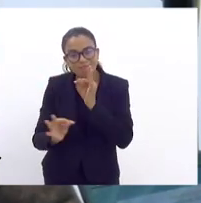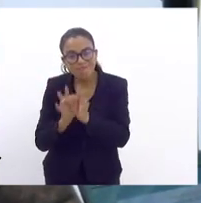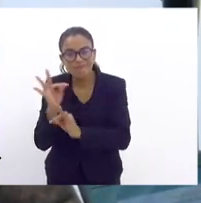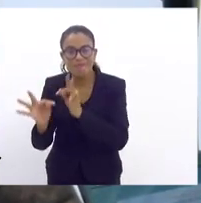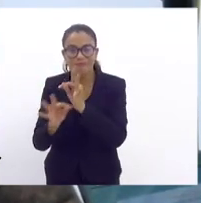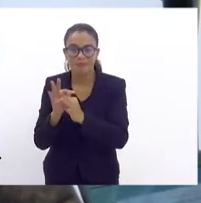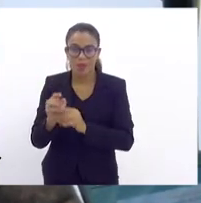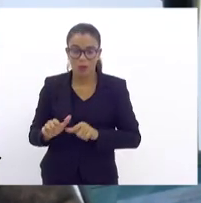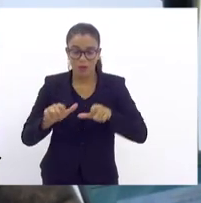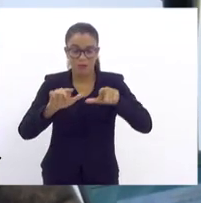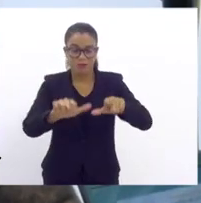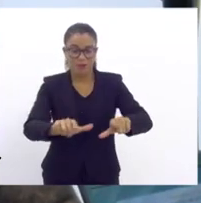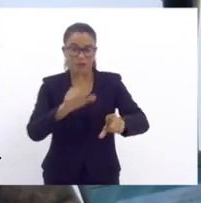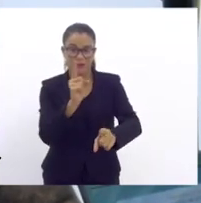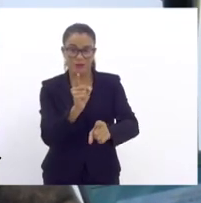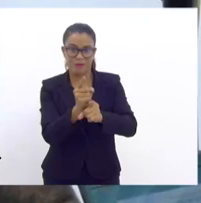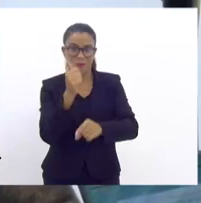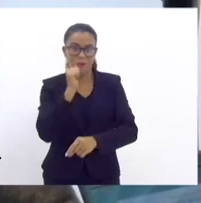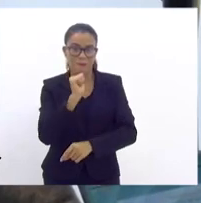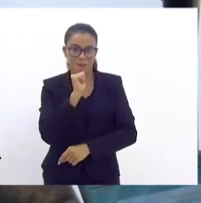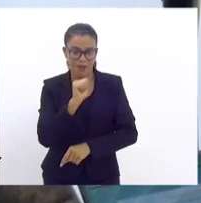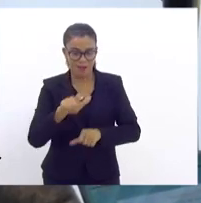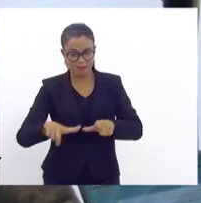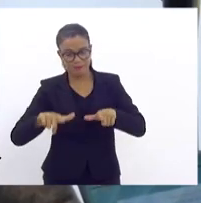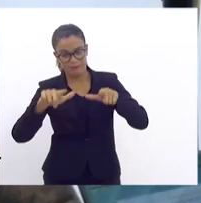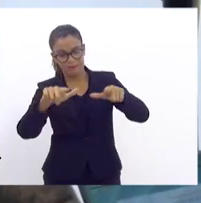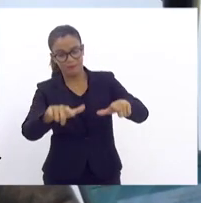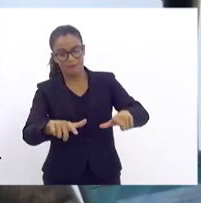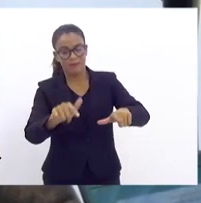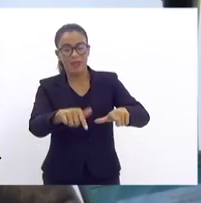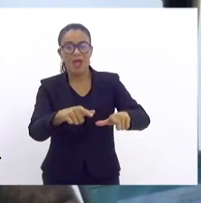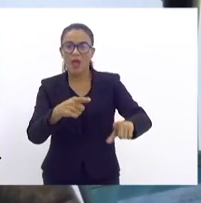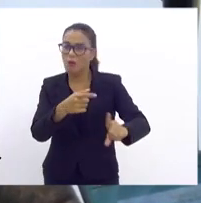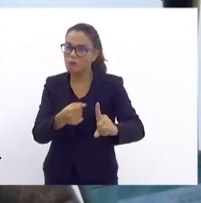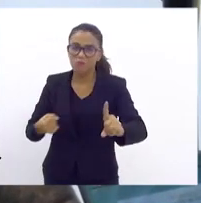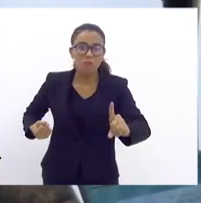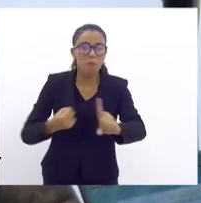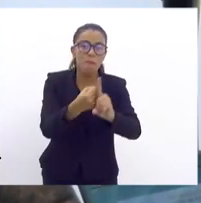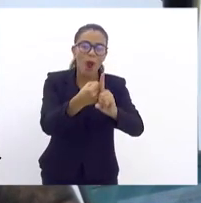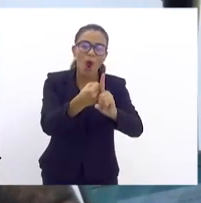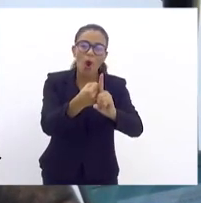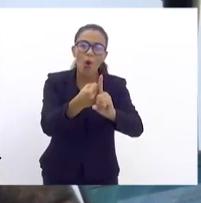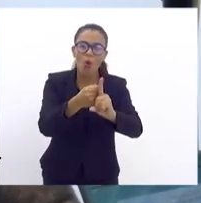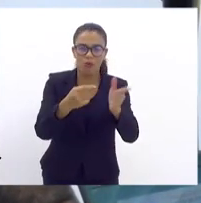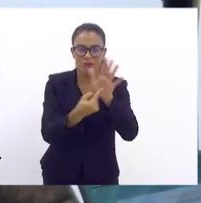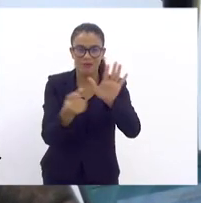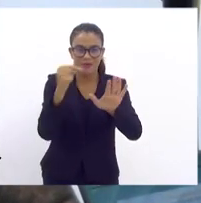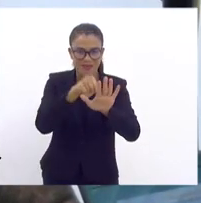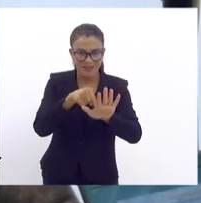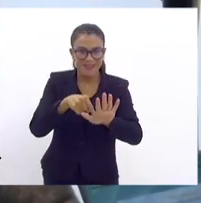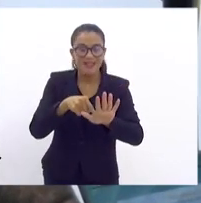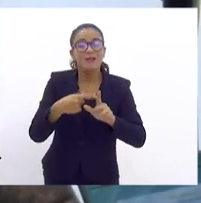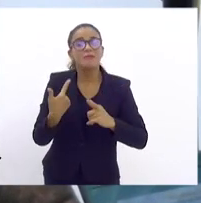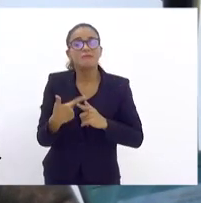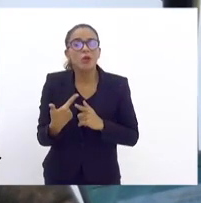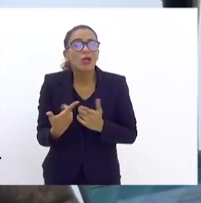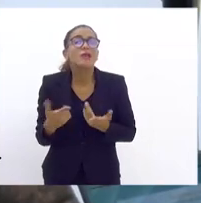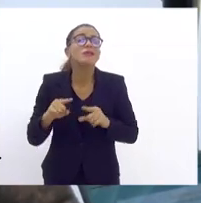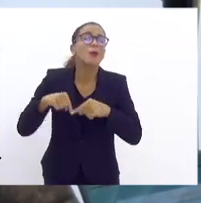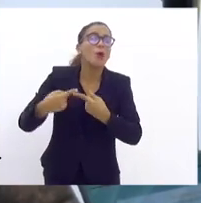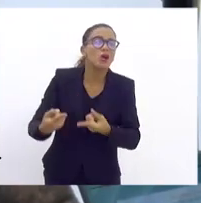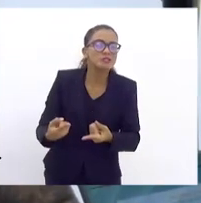entrego o diagnóstico uma mãe que recebe um diagnóstico é um soco na boca do estômago e depois disso